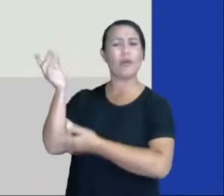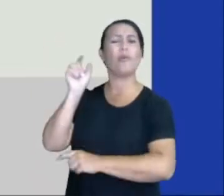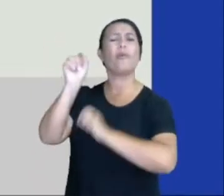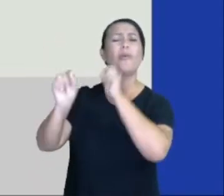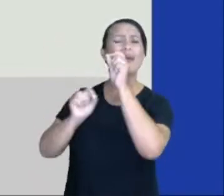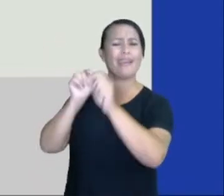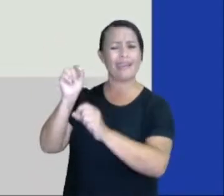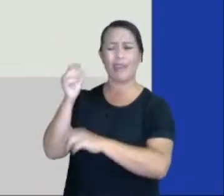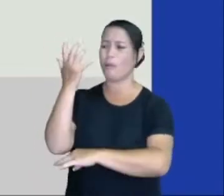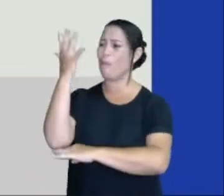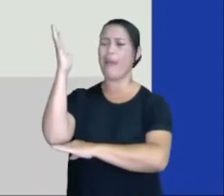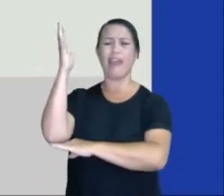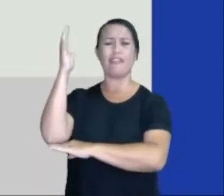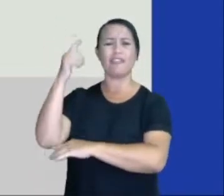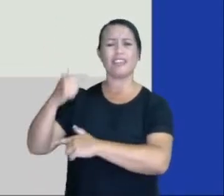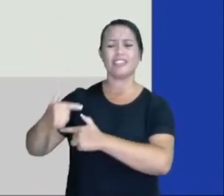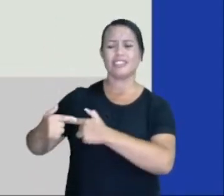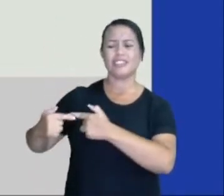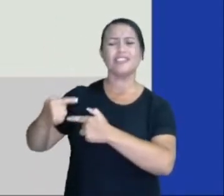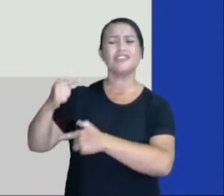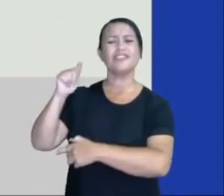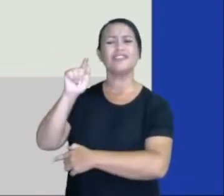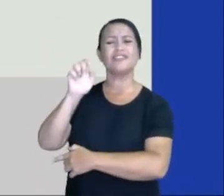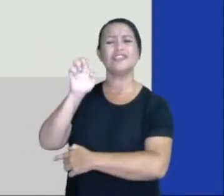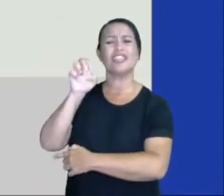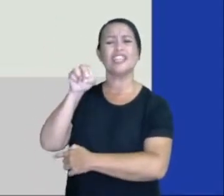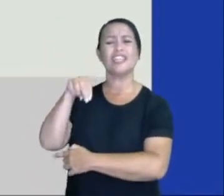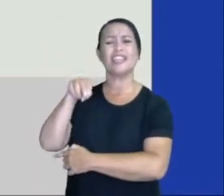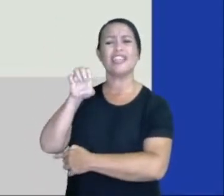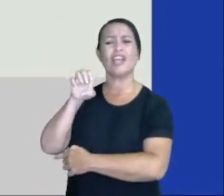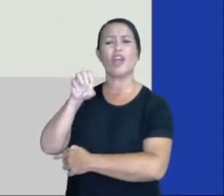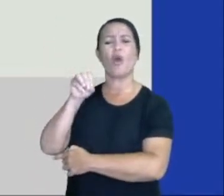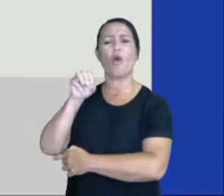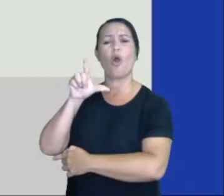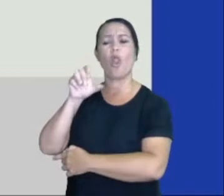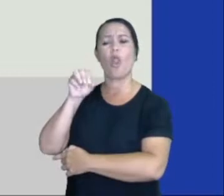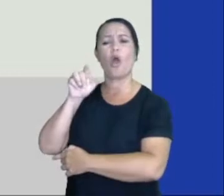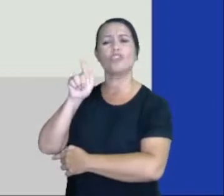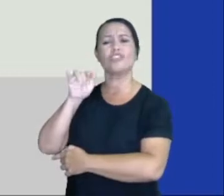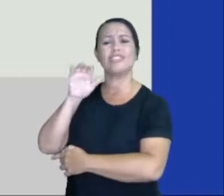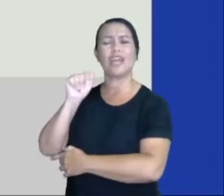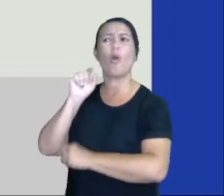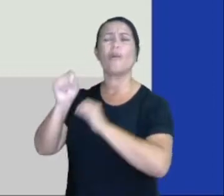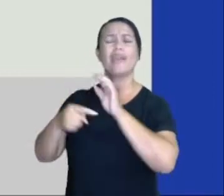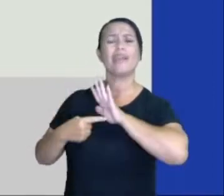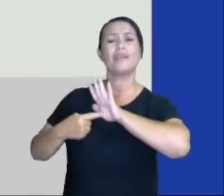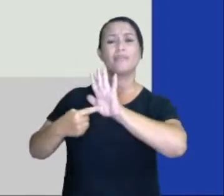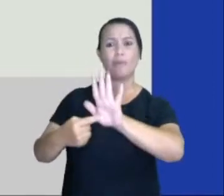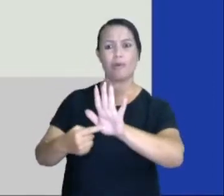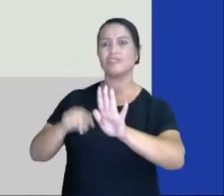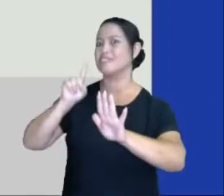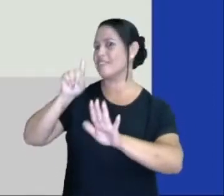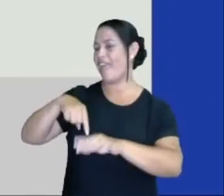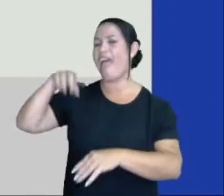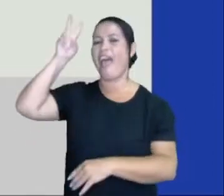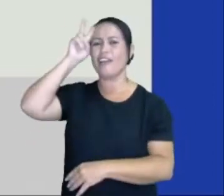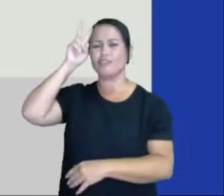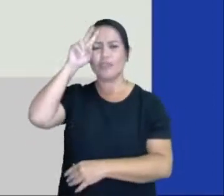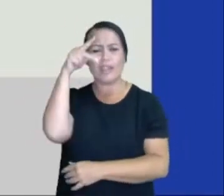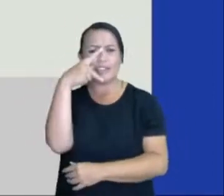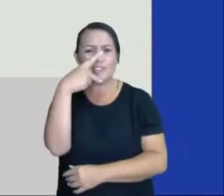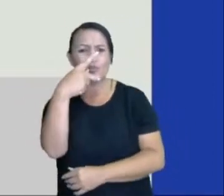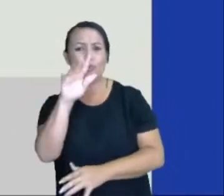uma árvore genealógica? O que ela representa? A árvore genealógica representa a história da